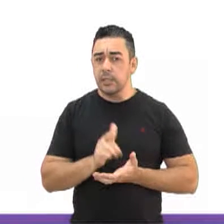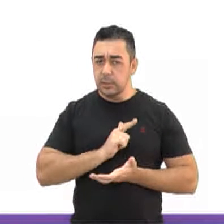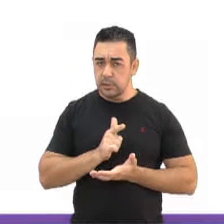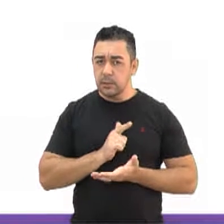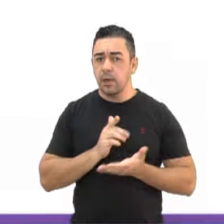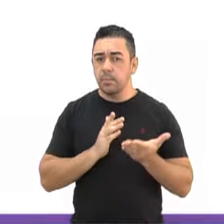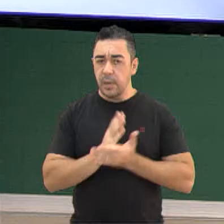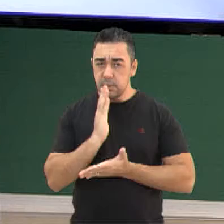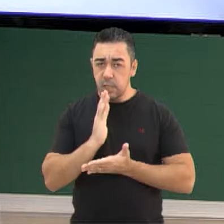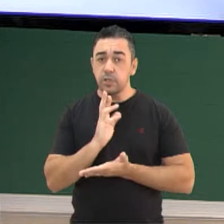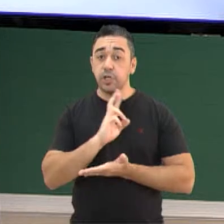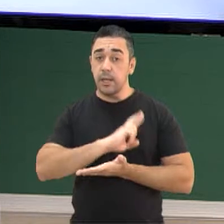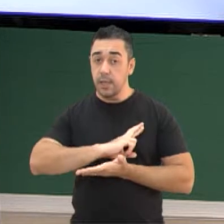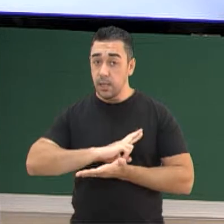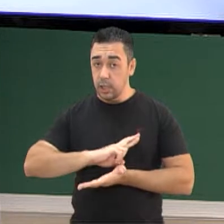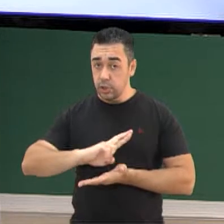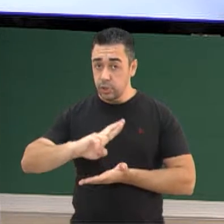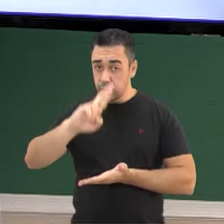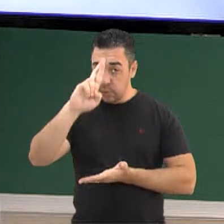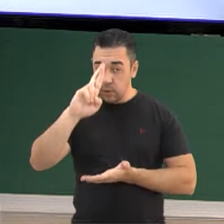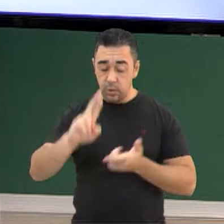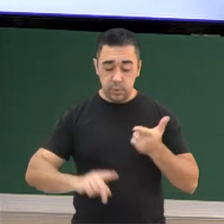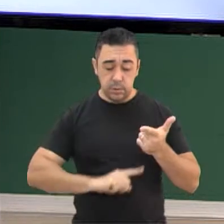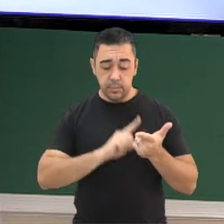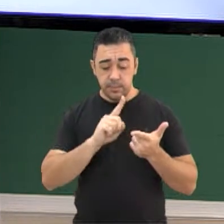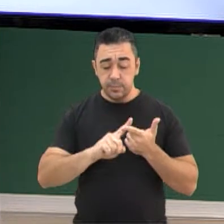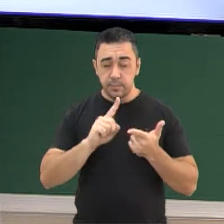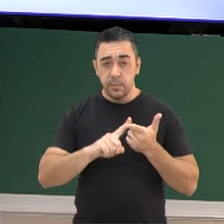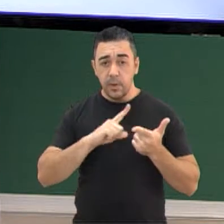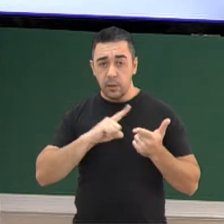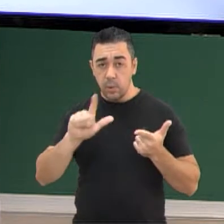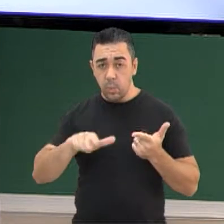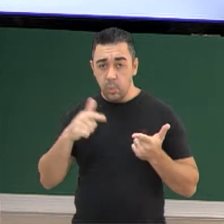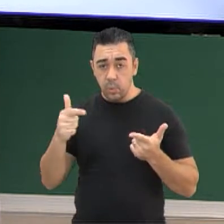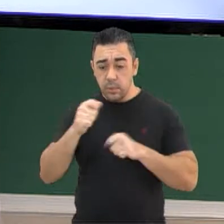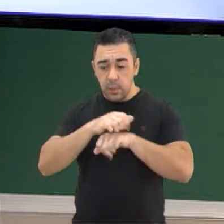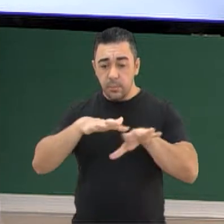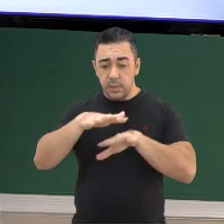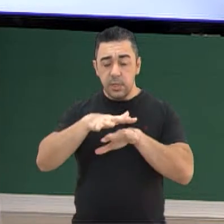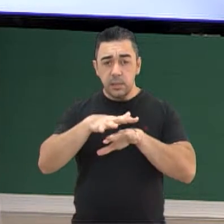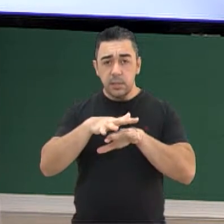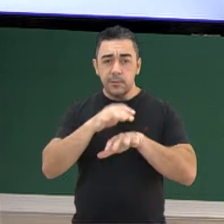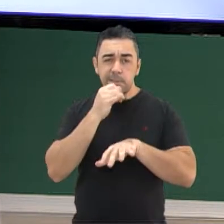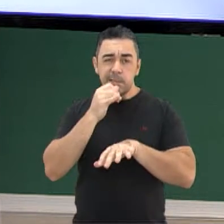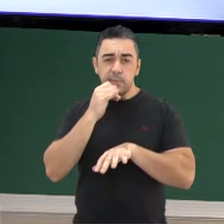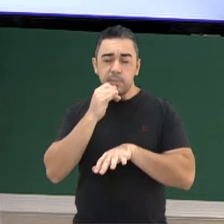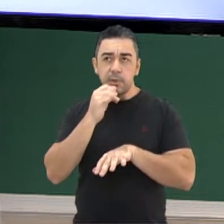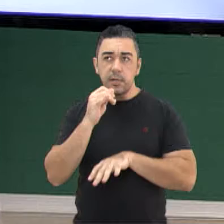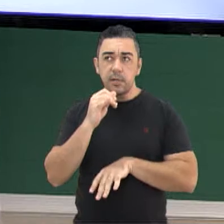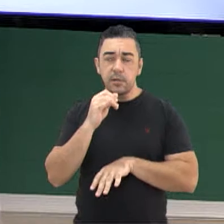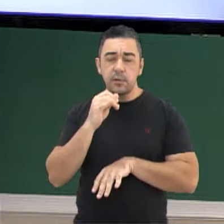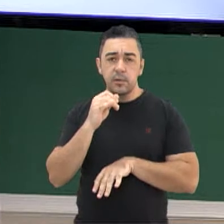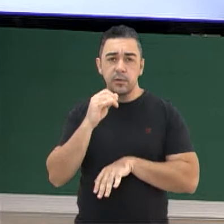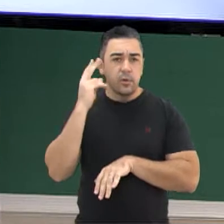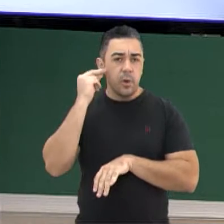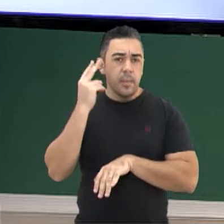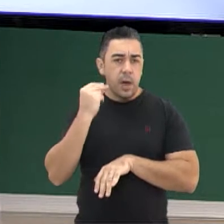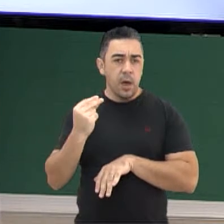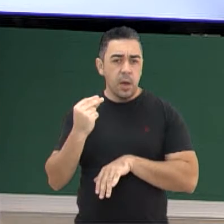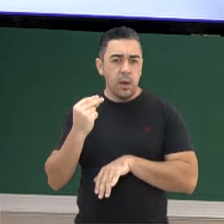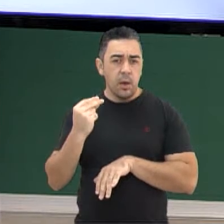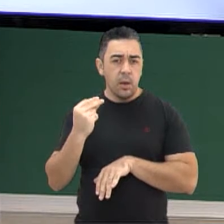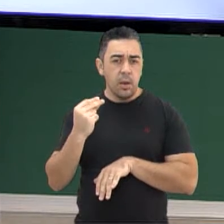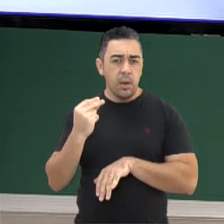de passagem religiosos e ritos de passagens comuns, eu poderia dizer profano, mas não é